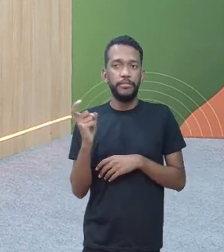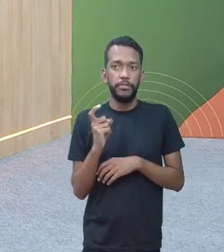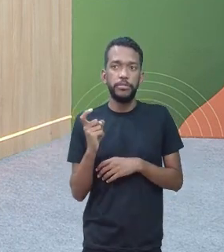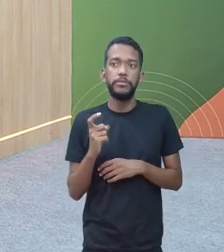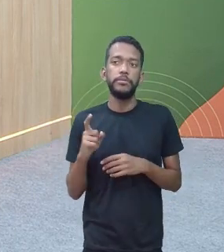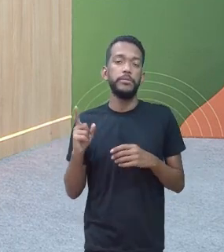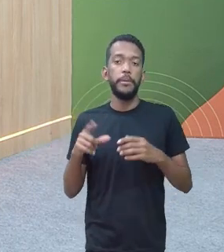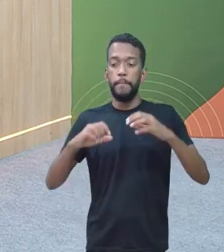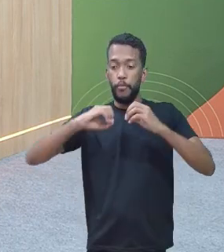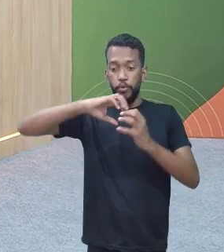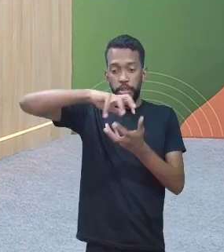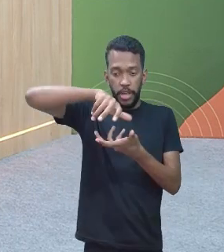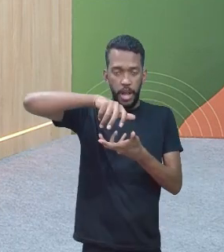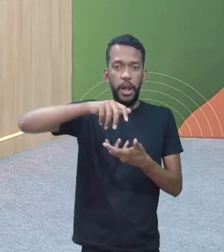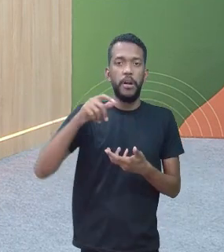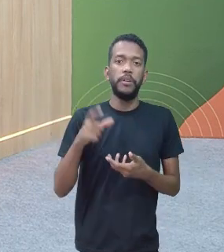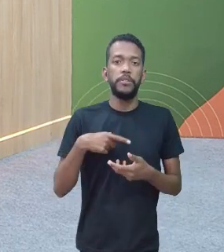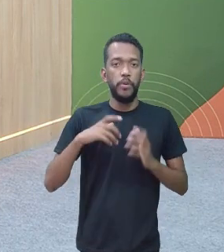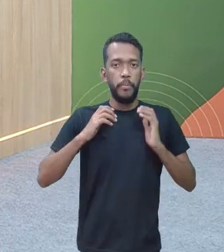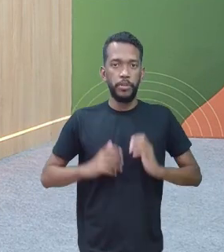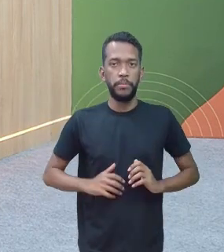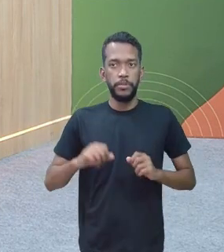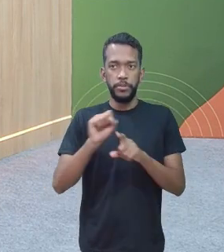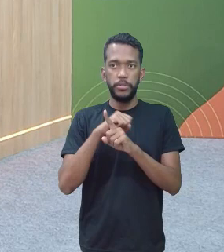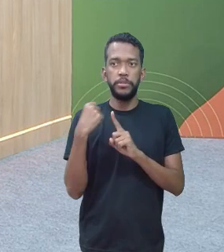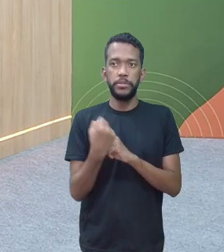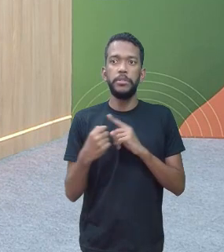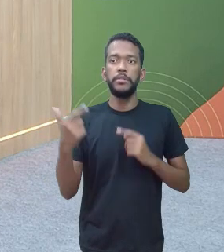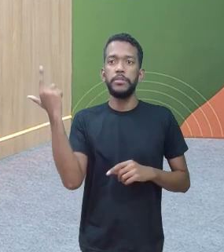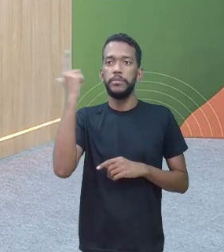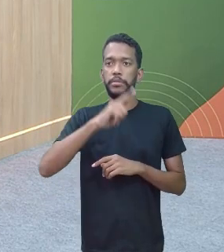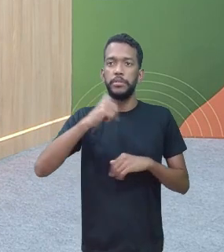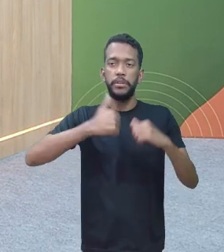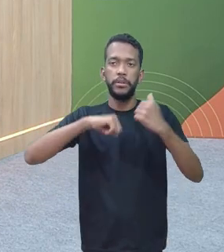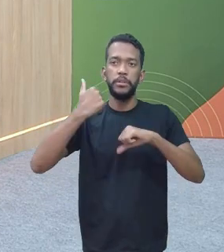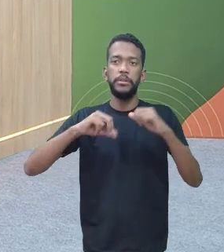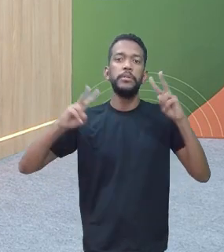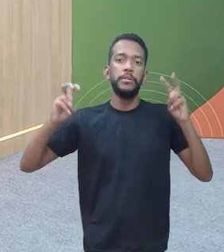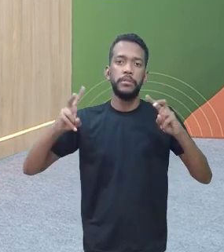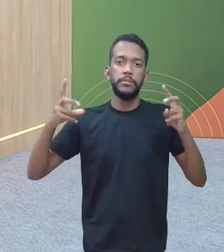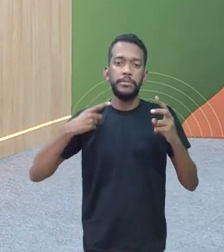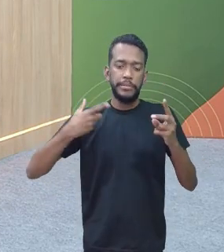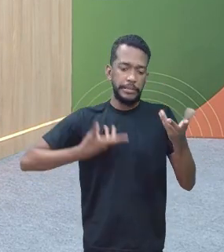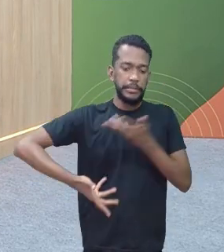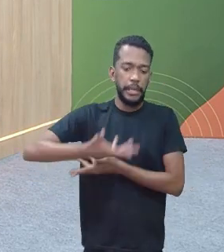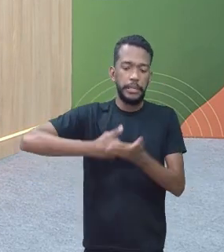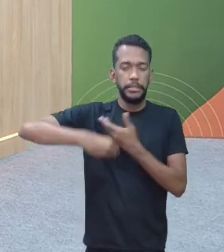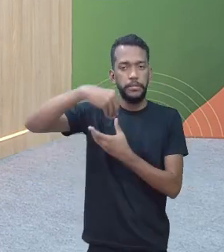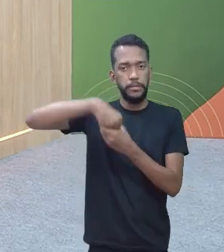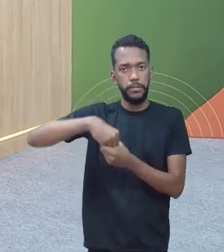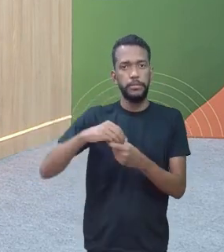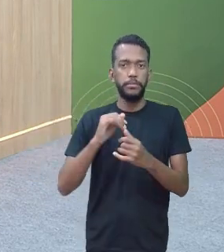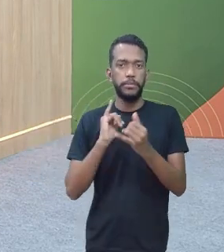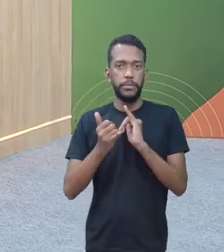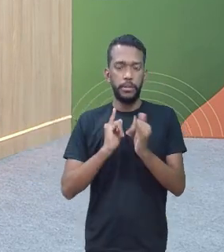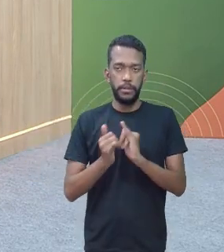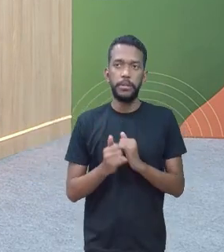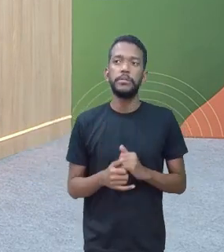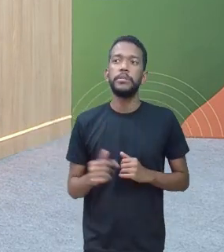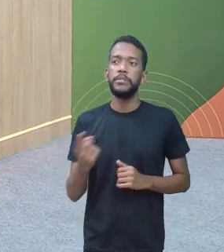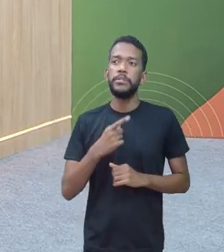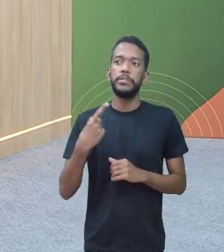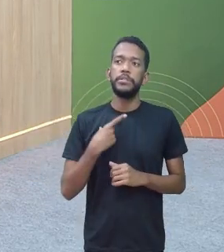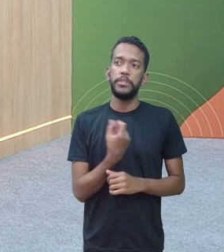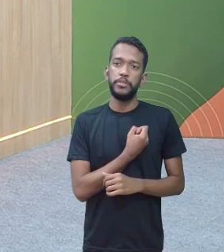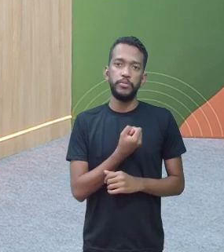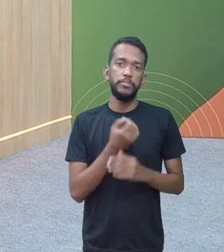com o comportamento da sociedade que a gente consegue analisar essa quantidade de interação na internet, né? A gente tem números